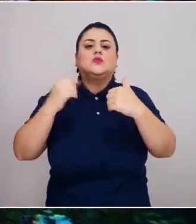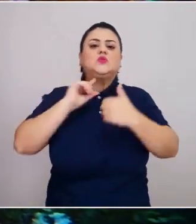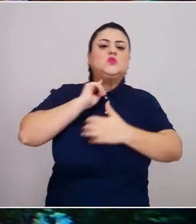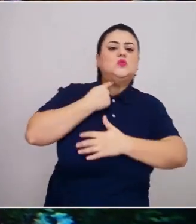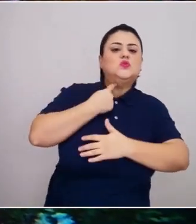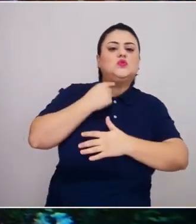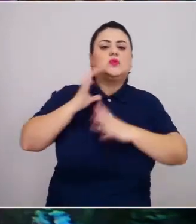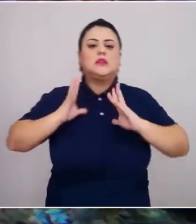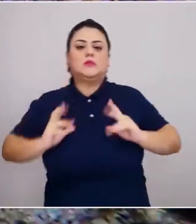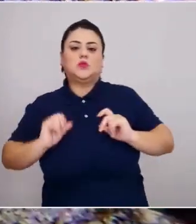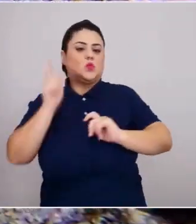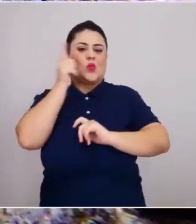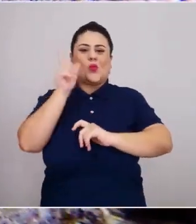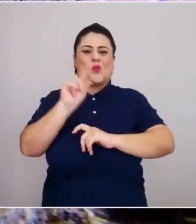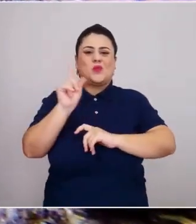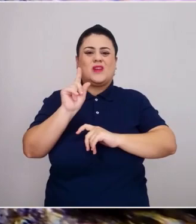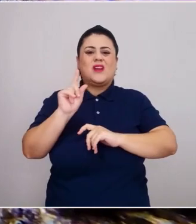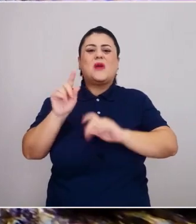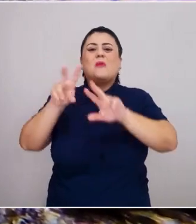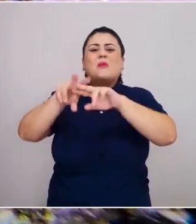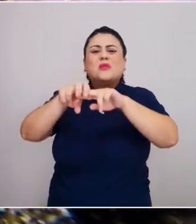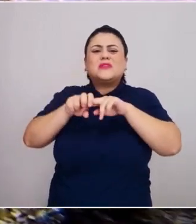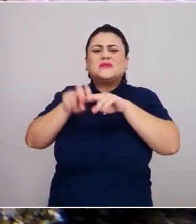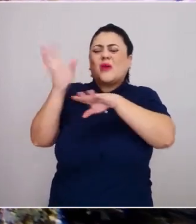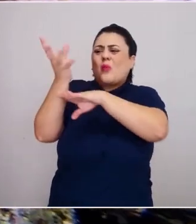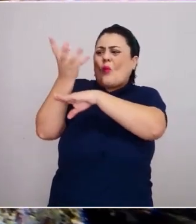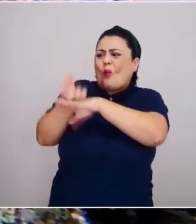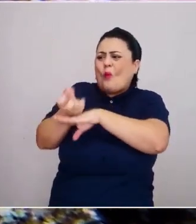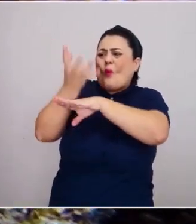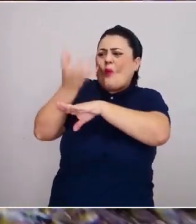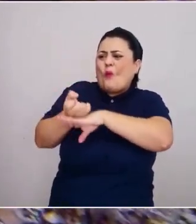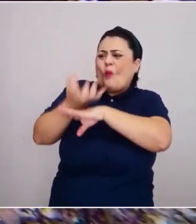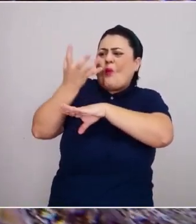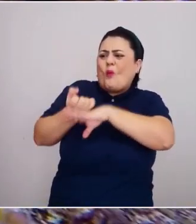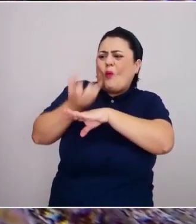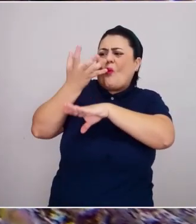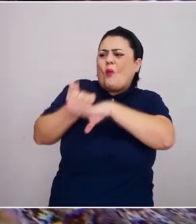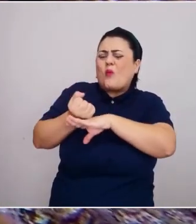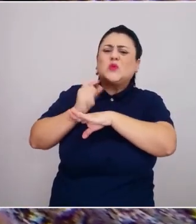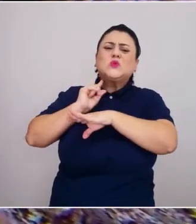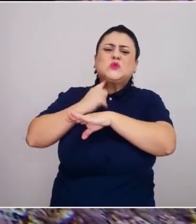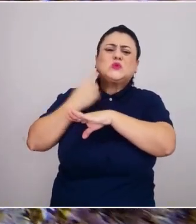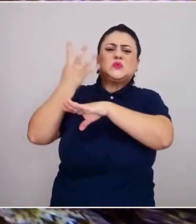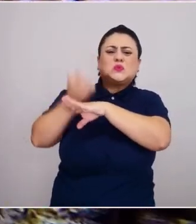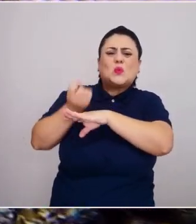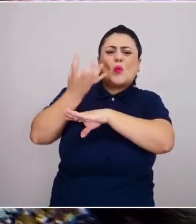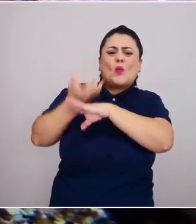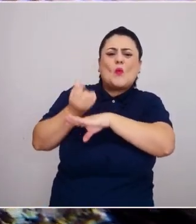destrói, já que não conseguem processar as toxinas e respirar.